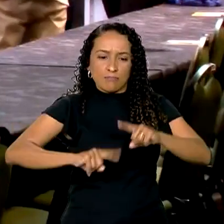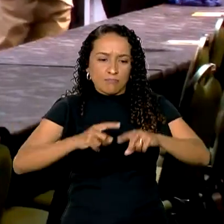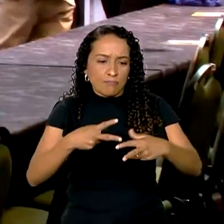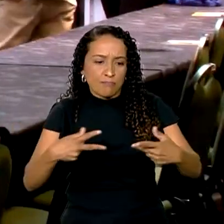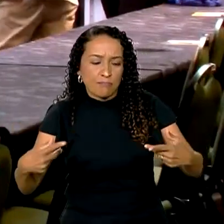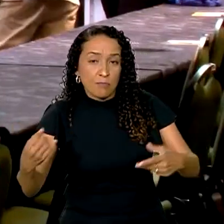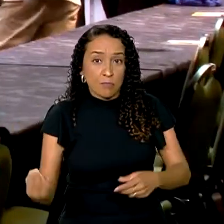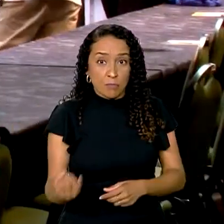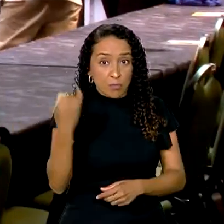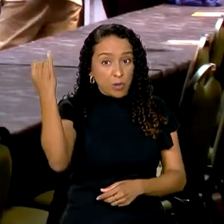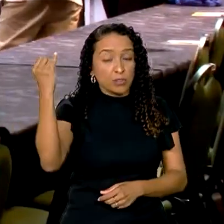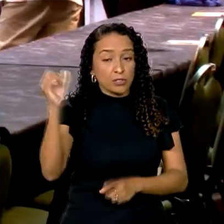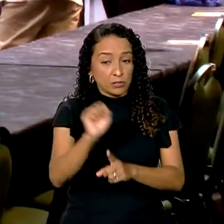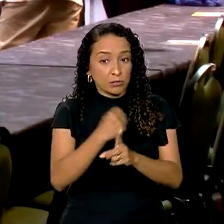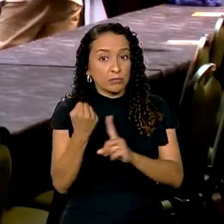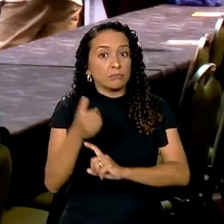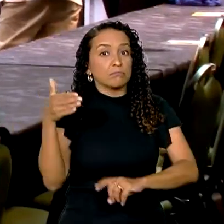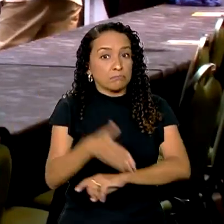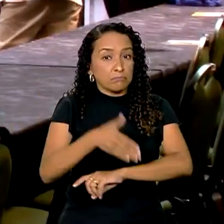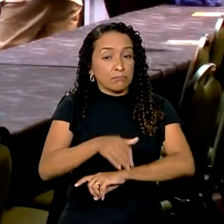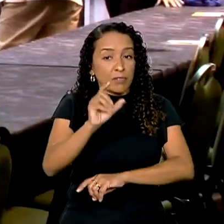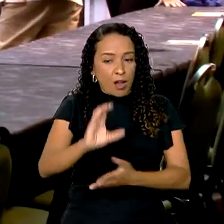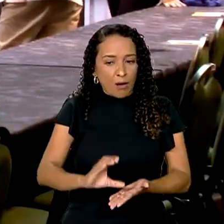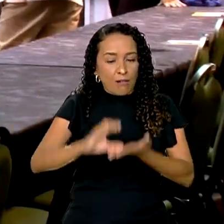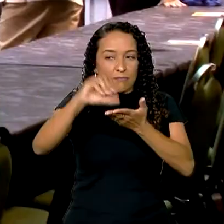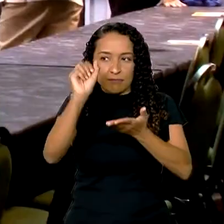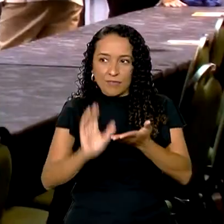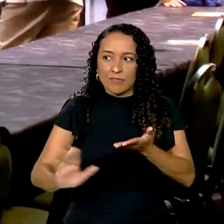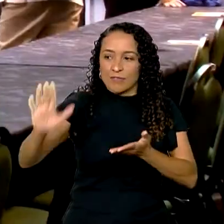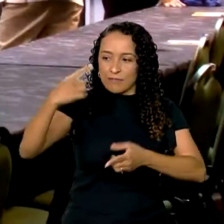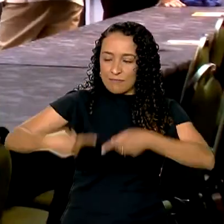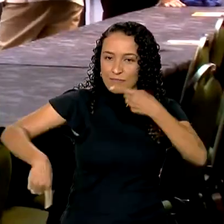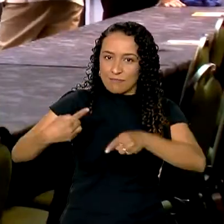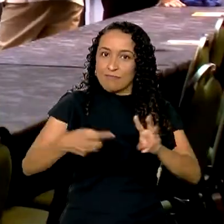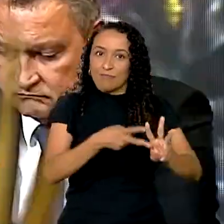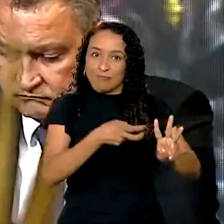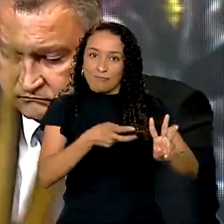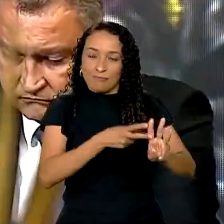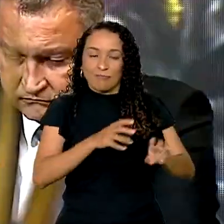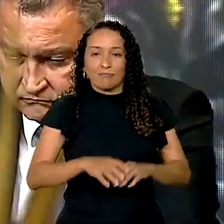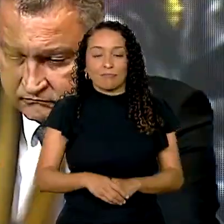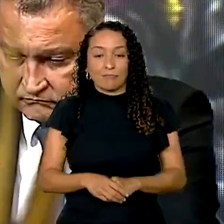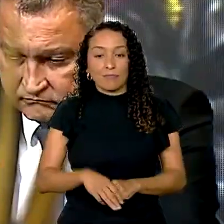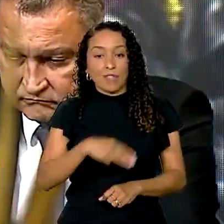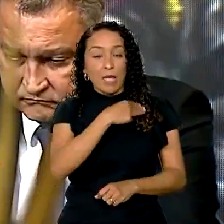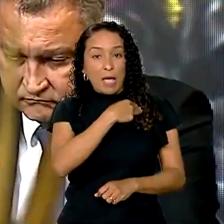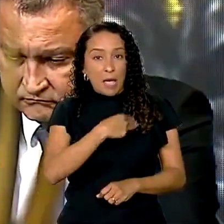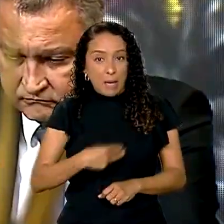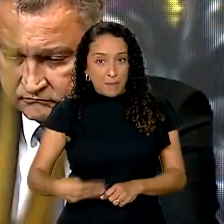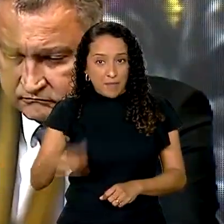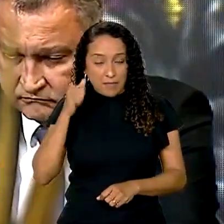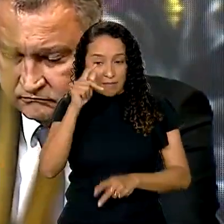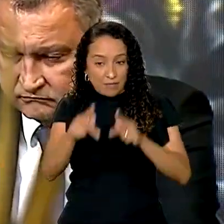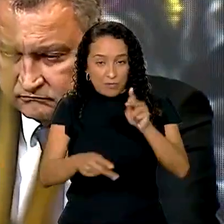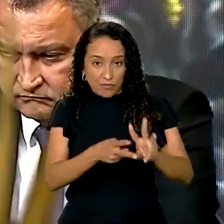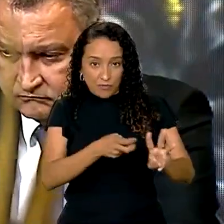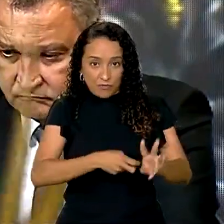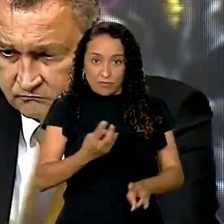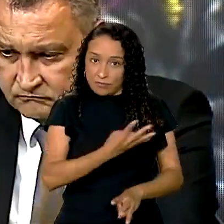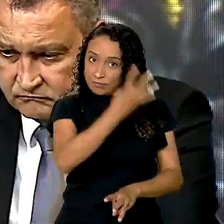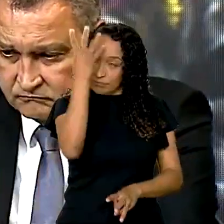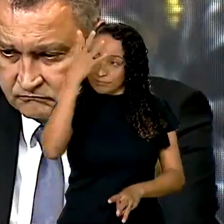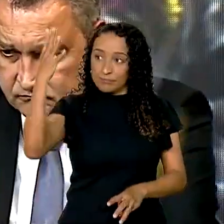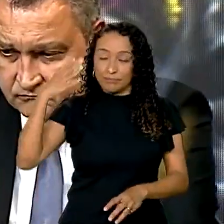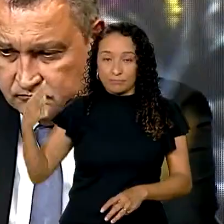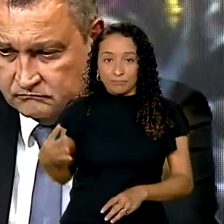de participação social, o Conselho Nacional de Política Indigenista. A ministra dos Povos Indígenas, Sônia